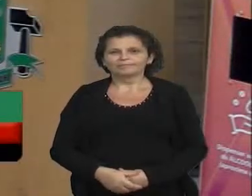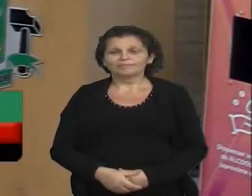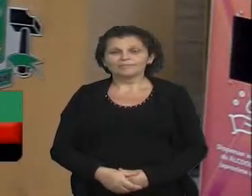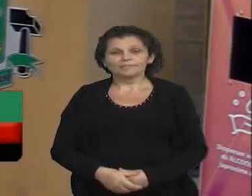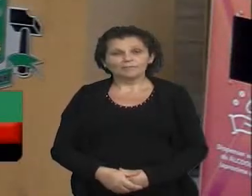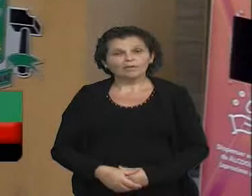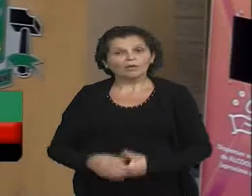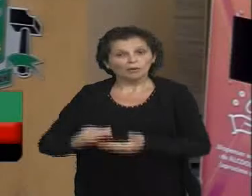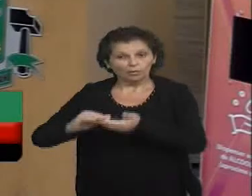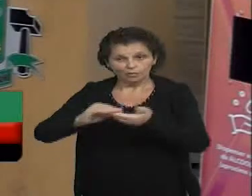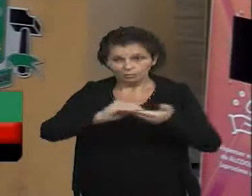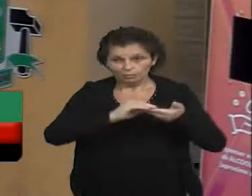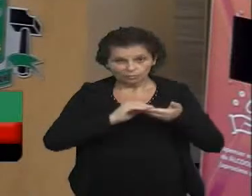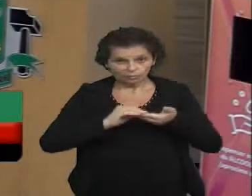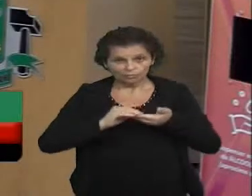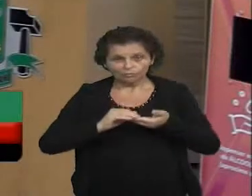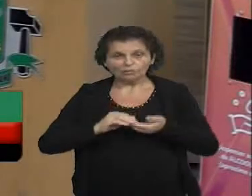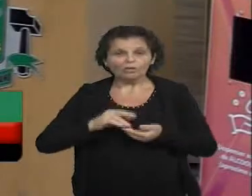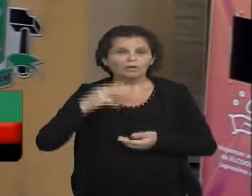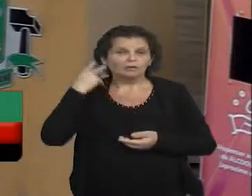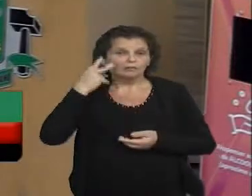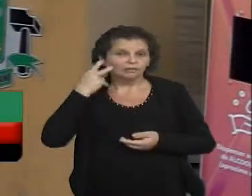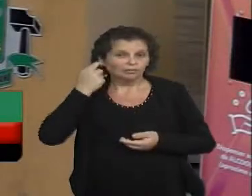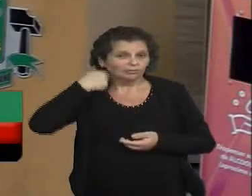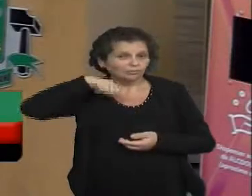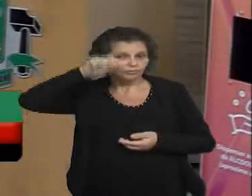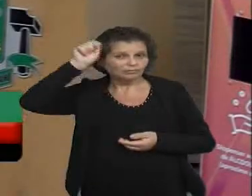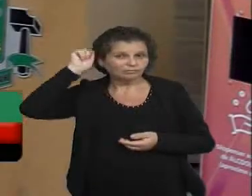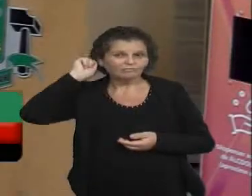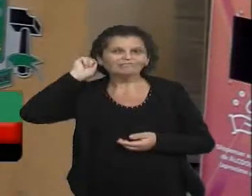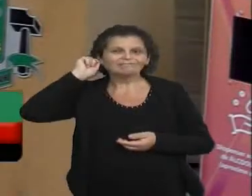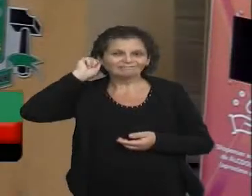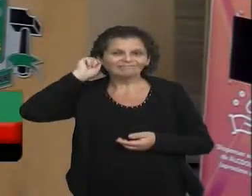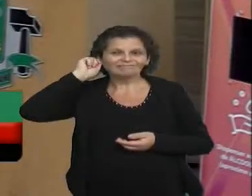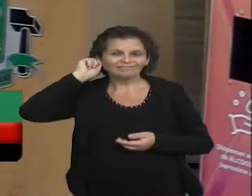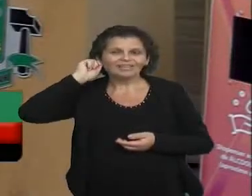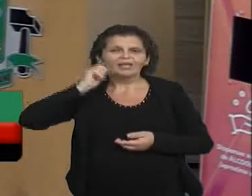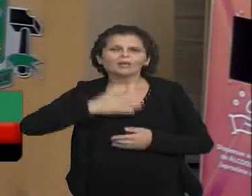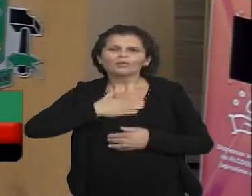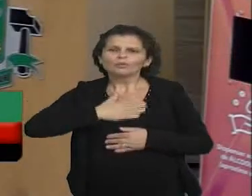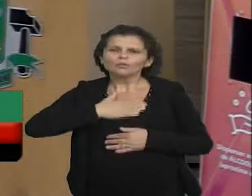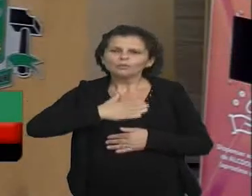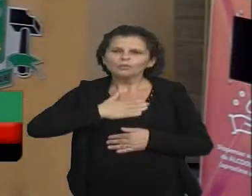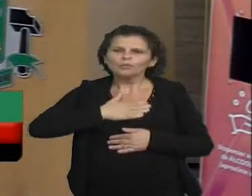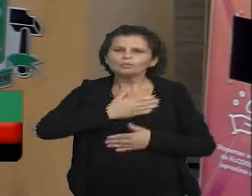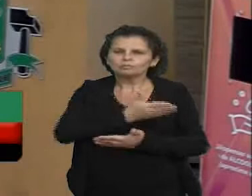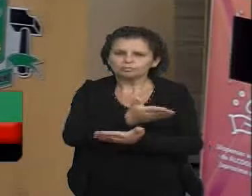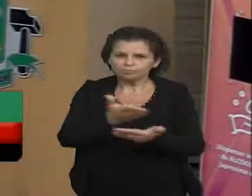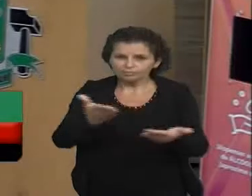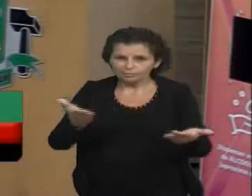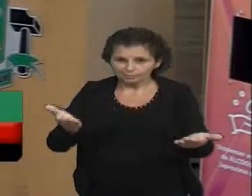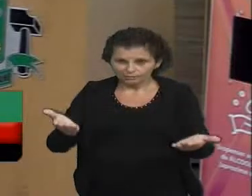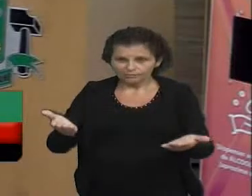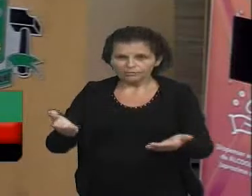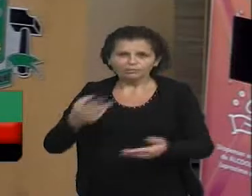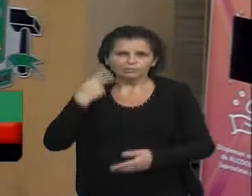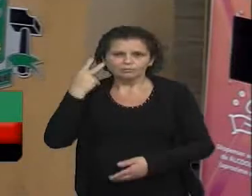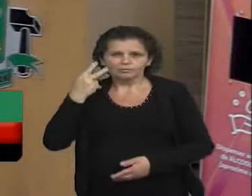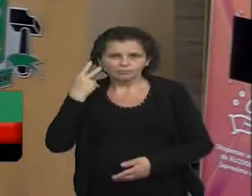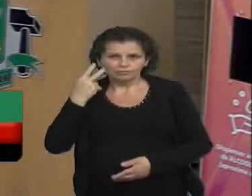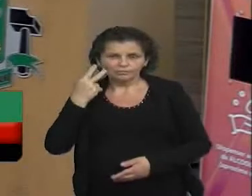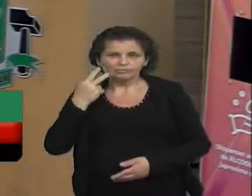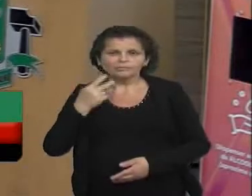Gostaria de saudar a mesa em nome da nossa vereadora Cristiane Selegato. Gostaria de saudar os pares aqui em nome